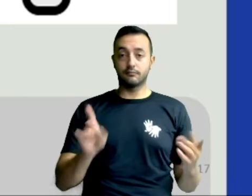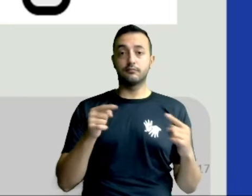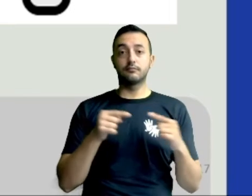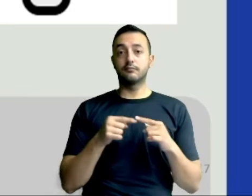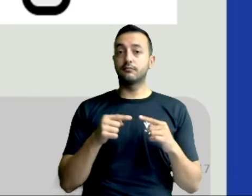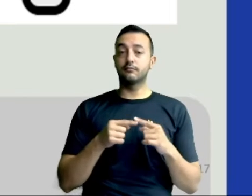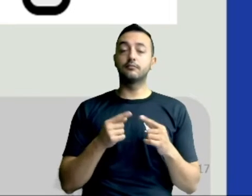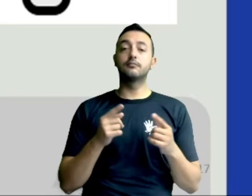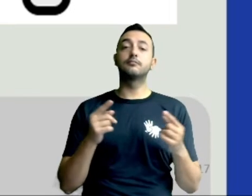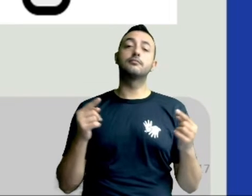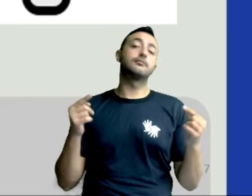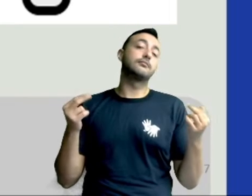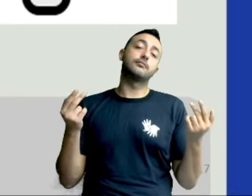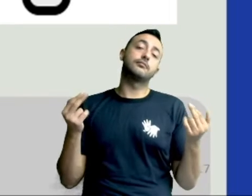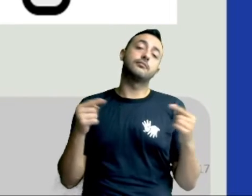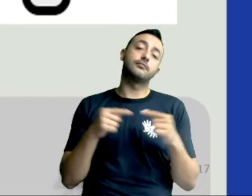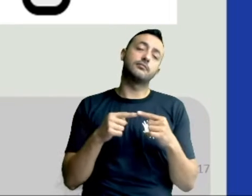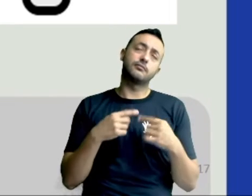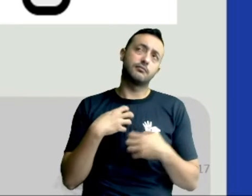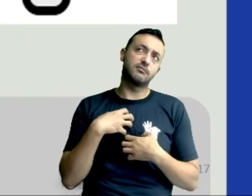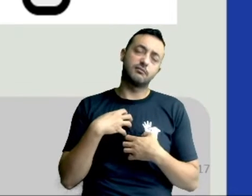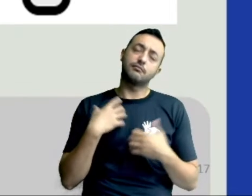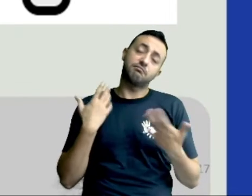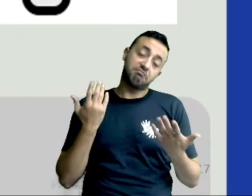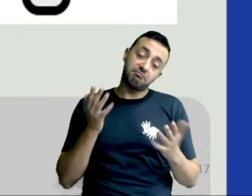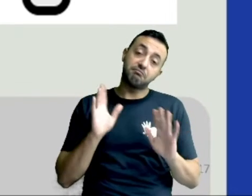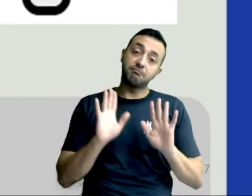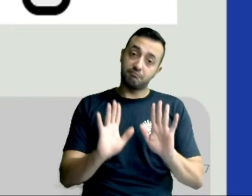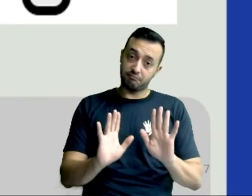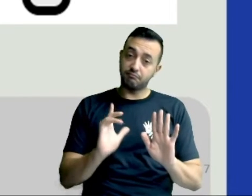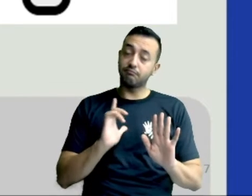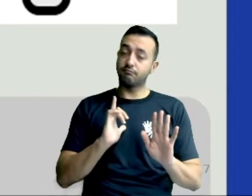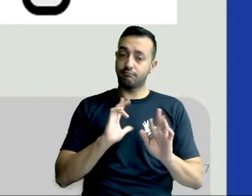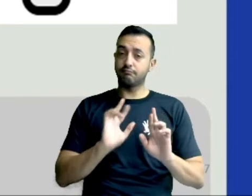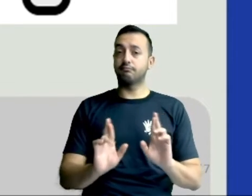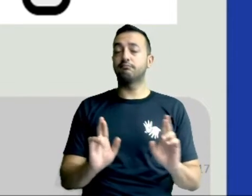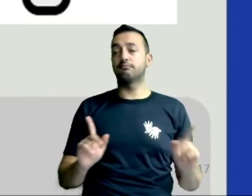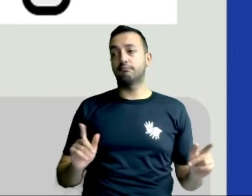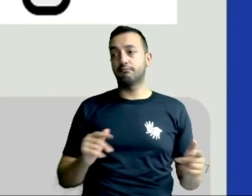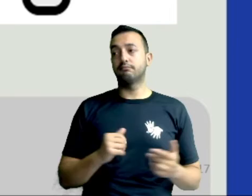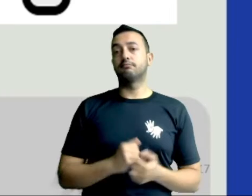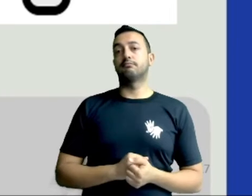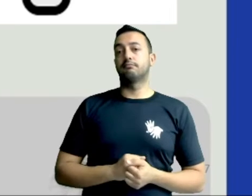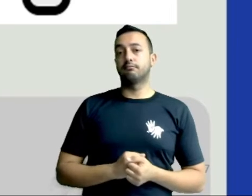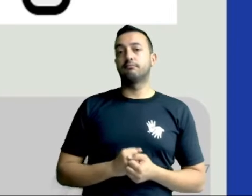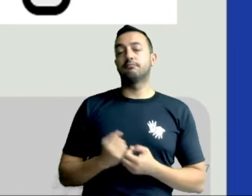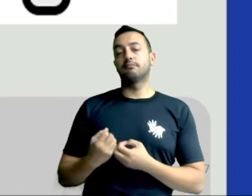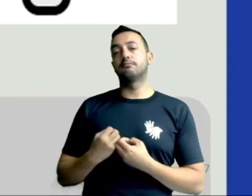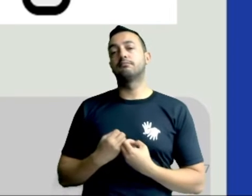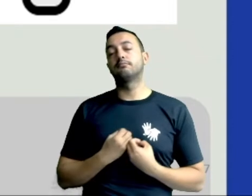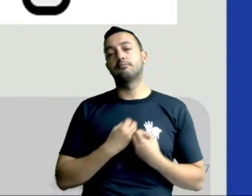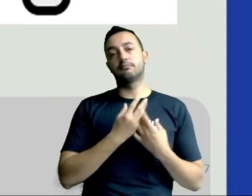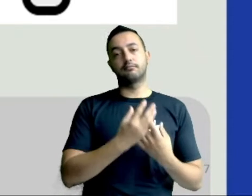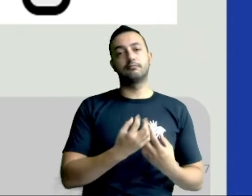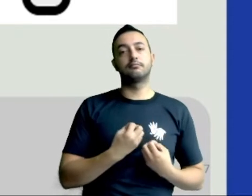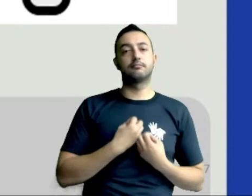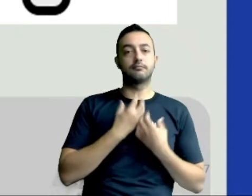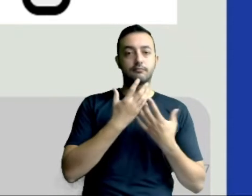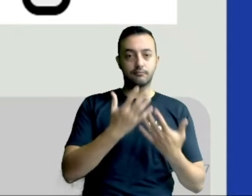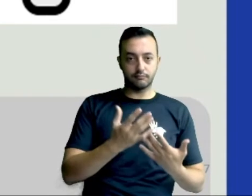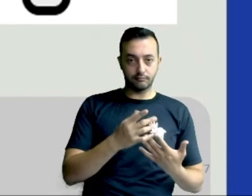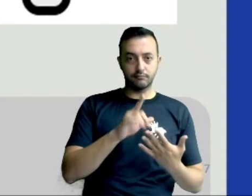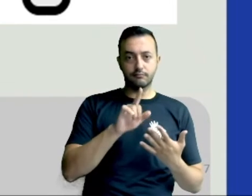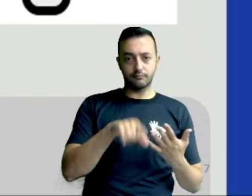como sinônimos, existe diferença entre eles. O poema é um gênero